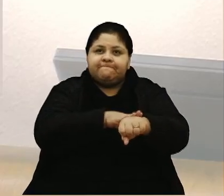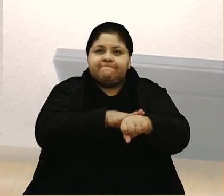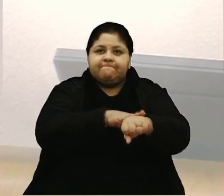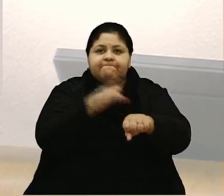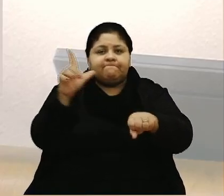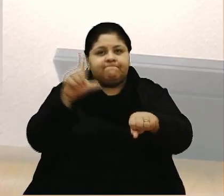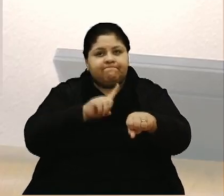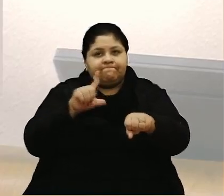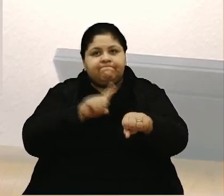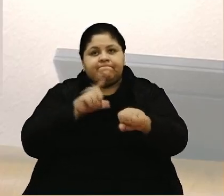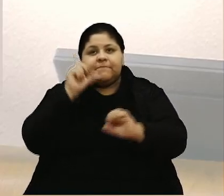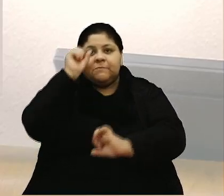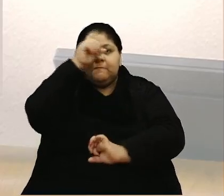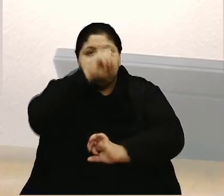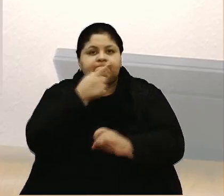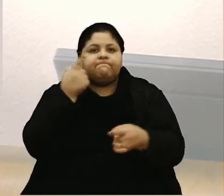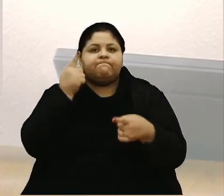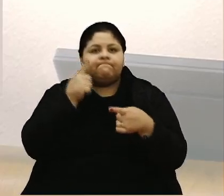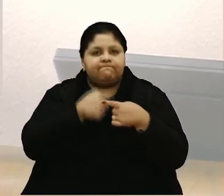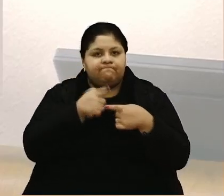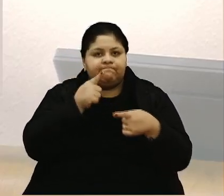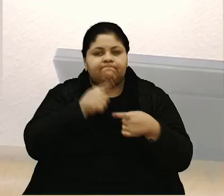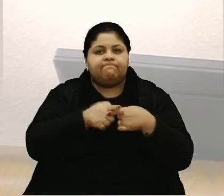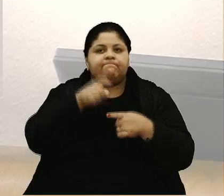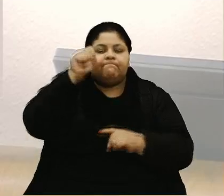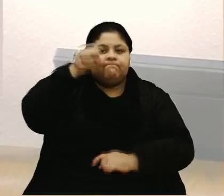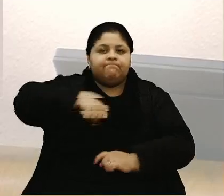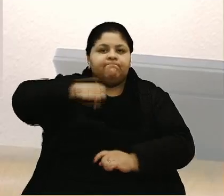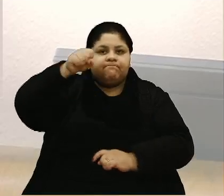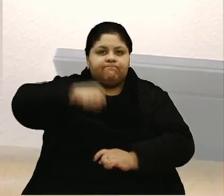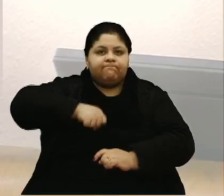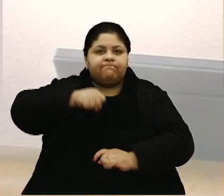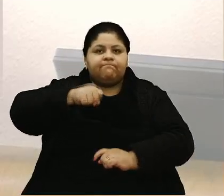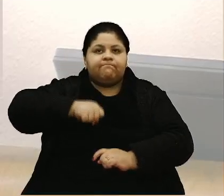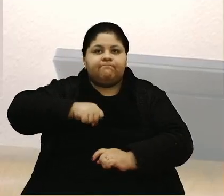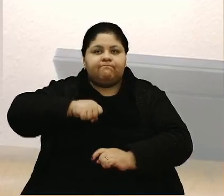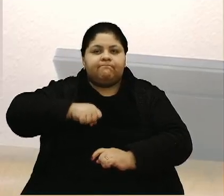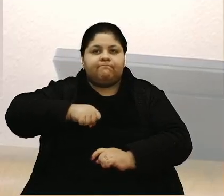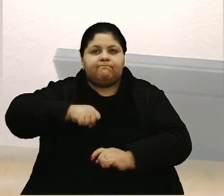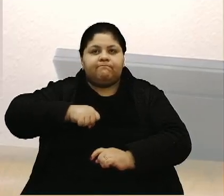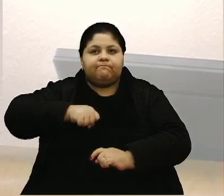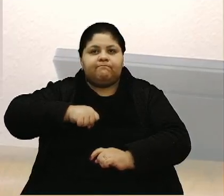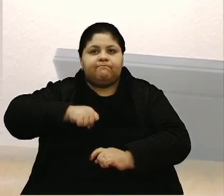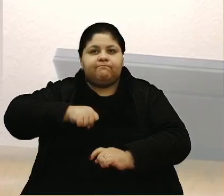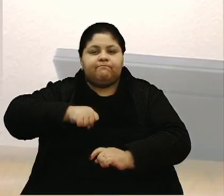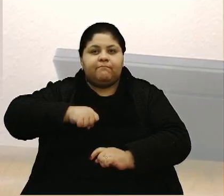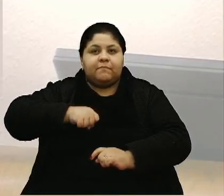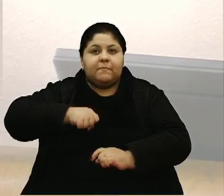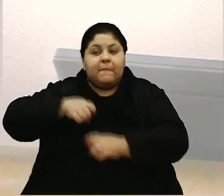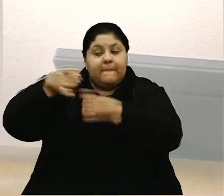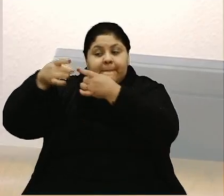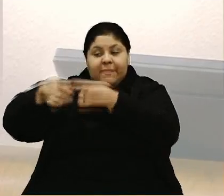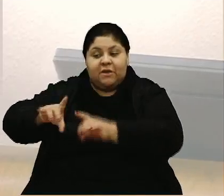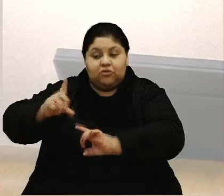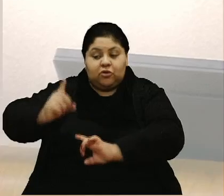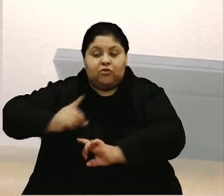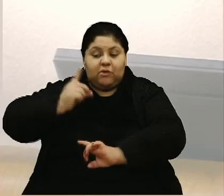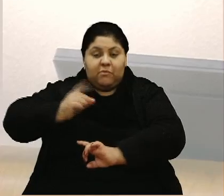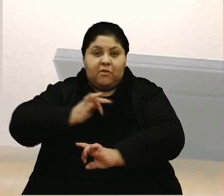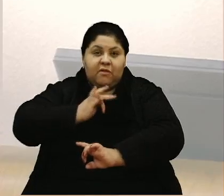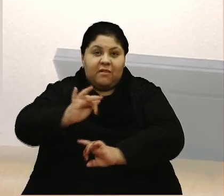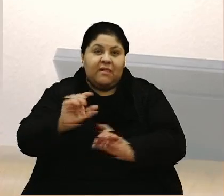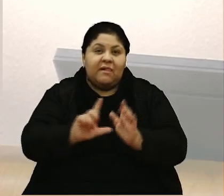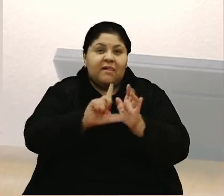tendo uma situação difícil, porque estão, sim, tentando ridicularizar um deputado federal, e depois aí